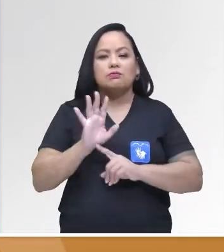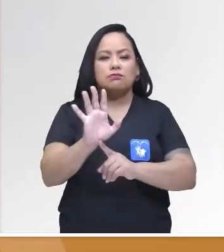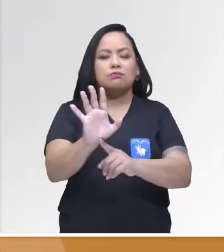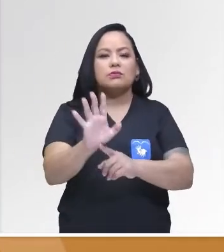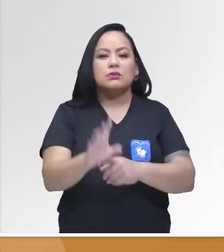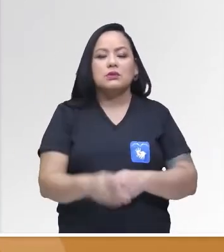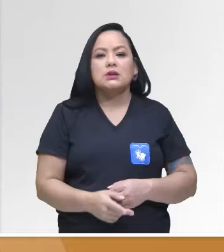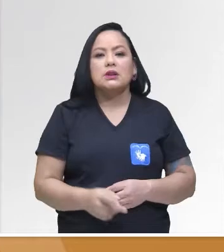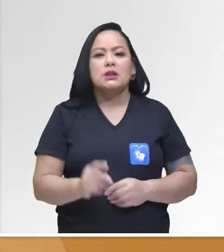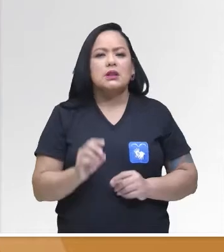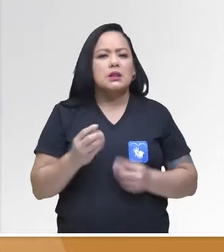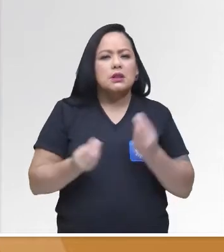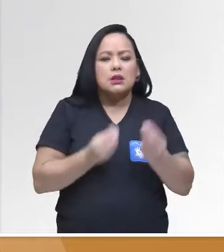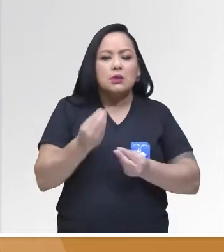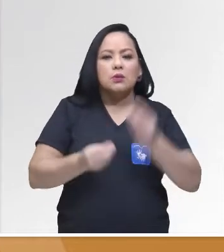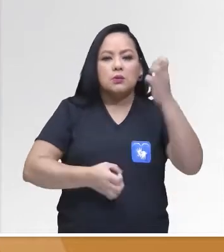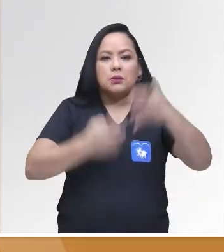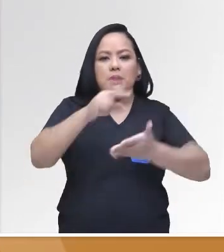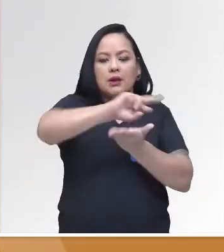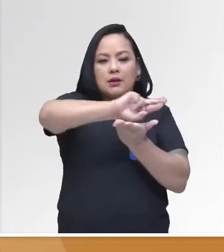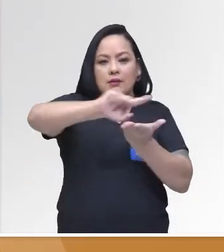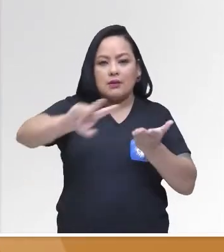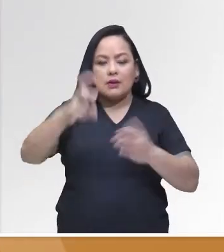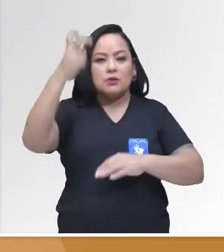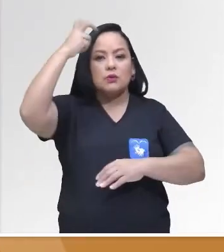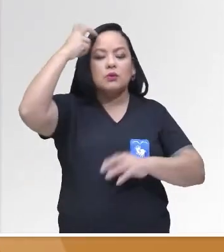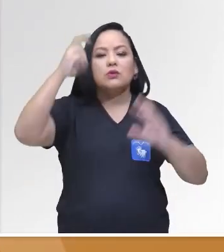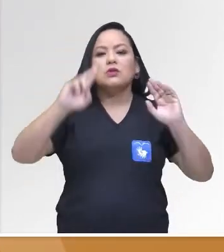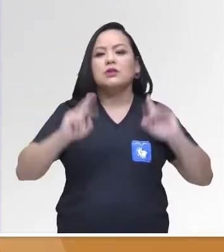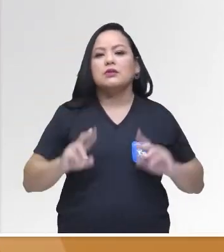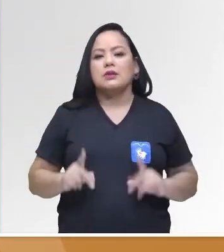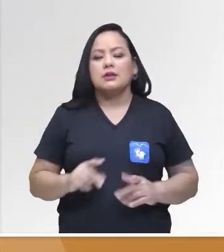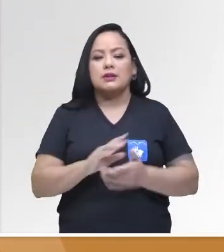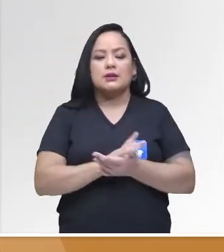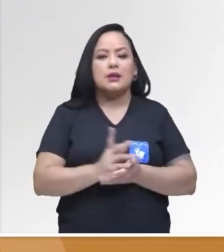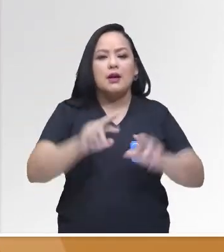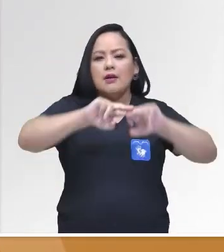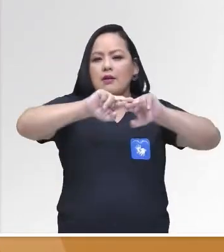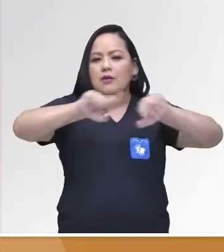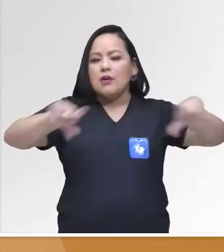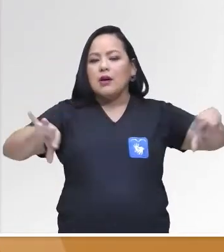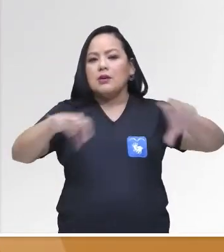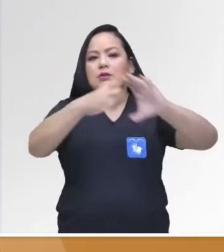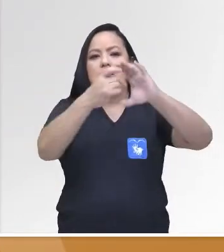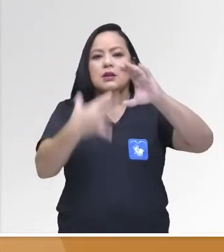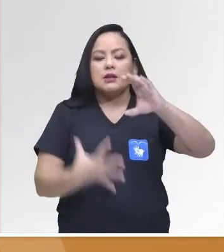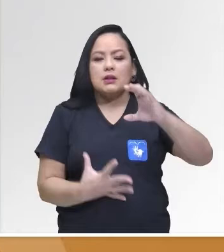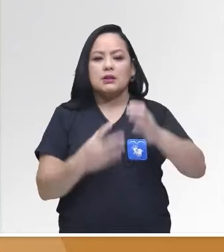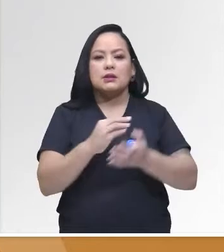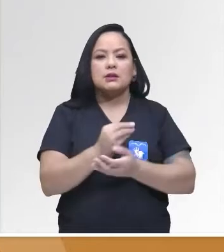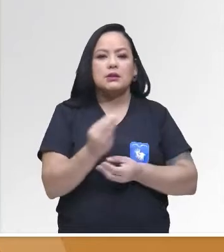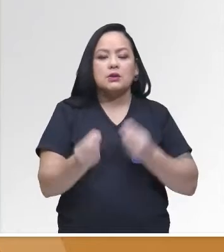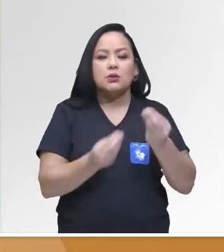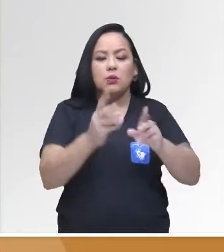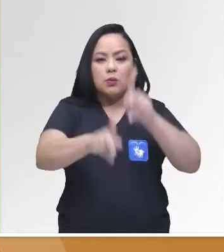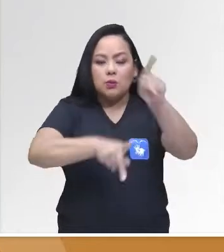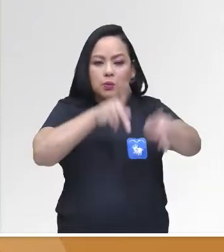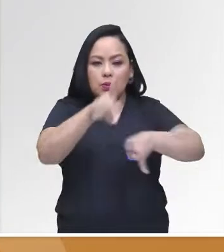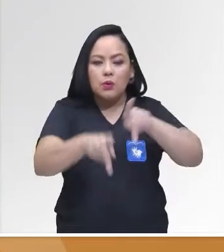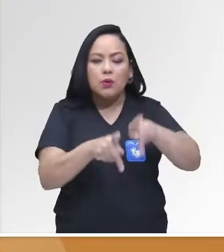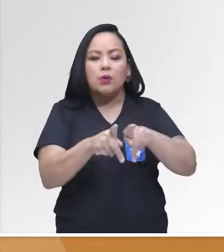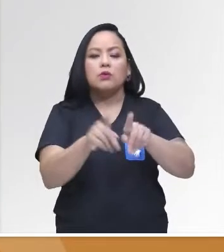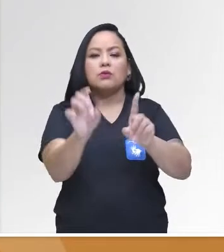que retratam várias culturas diferentes, vários aspectos de povos,